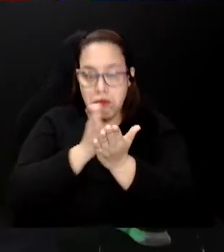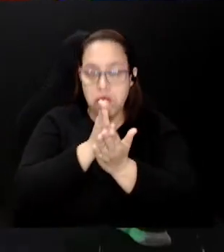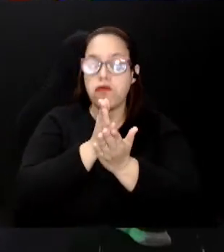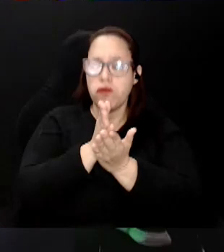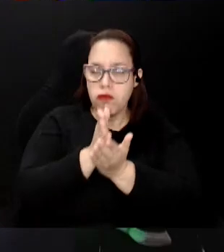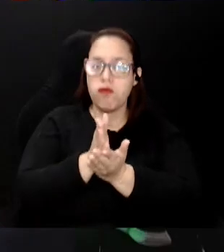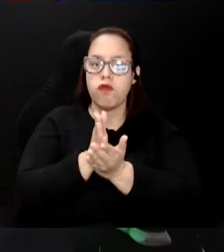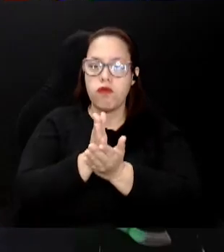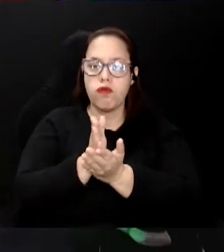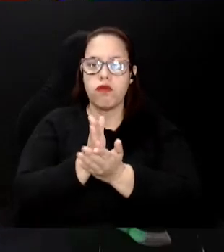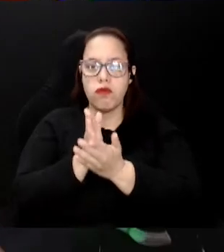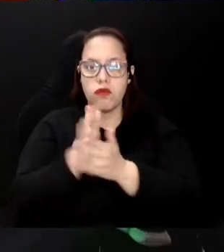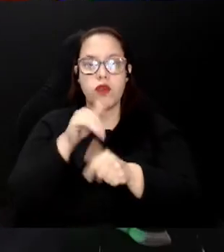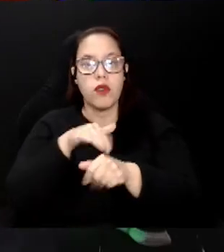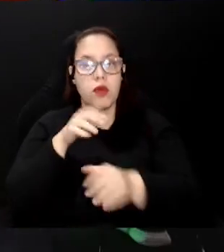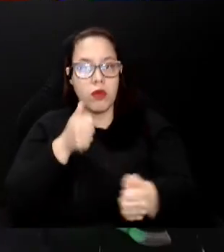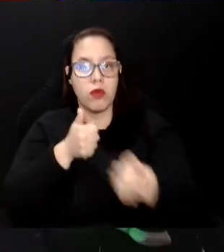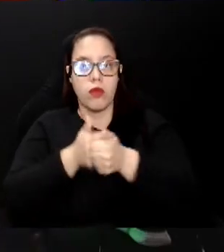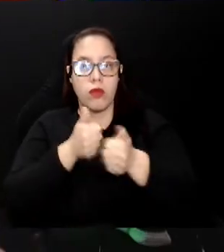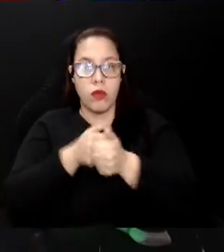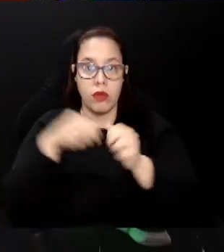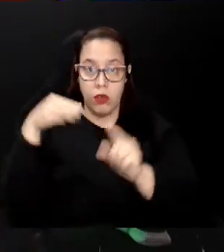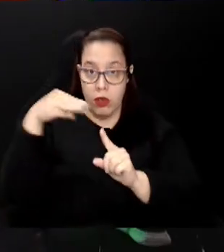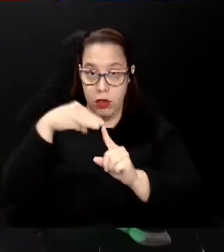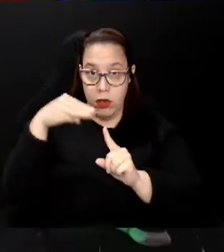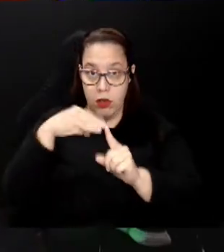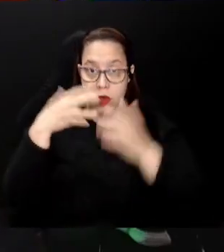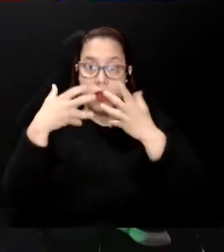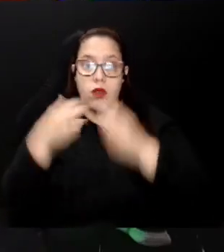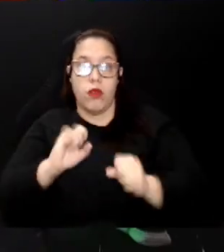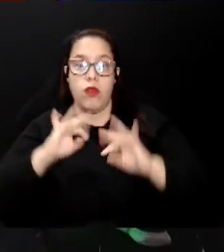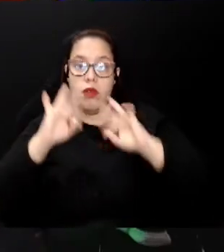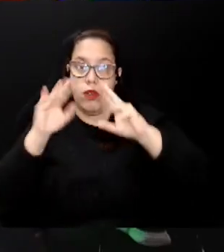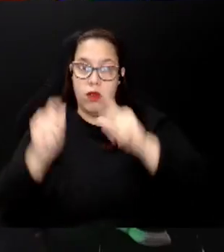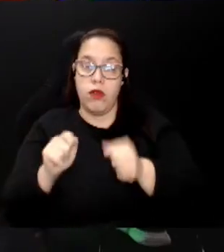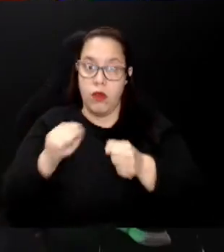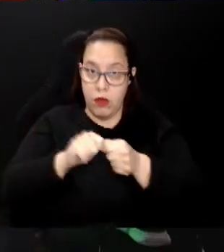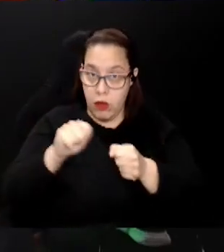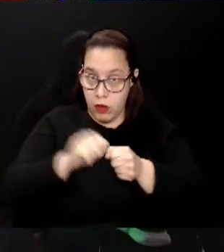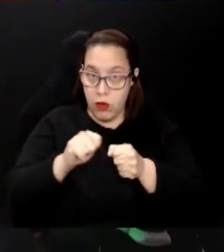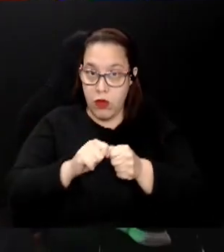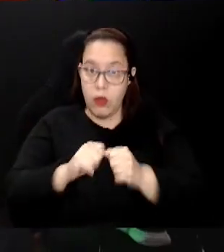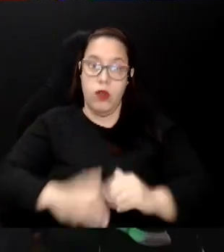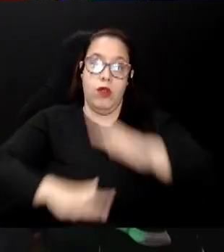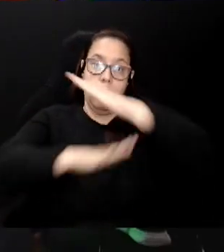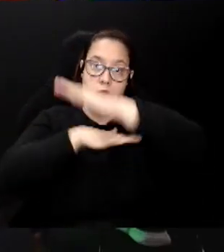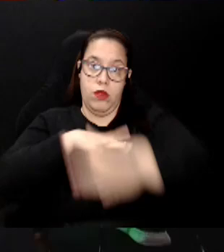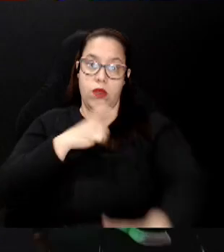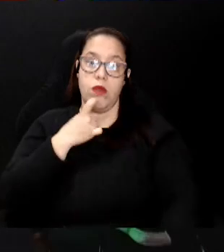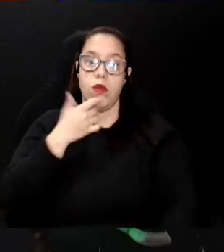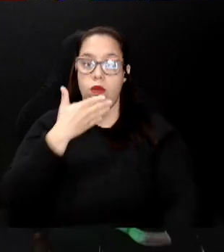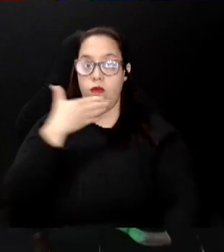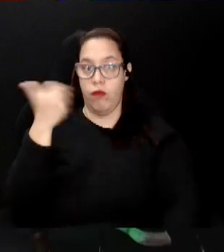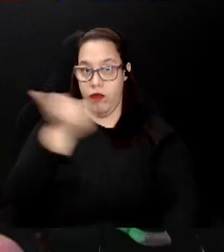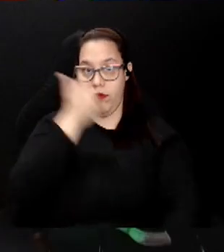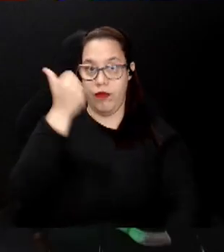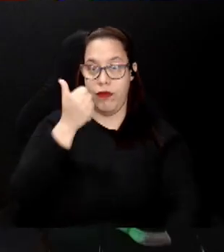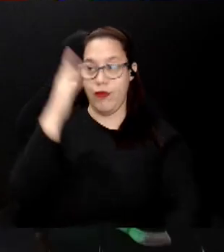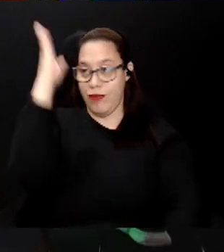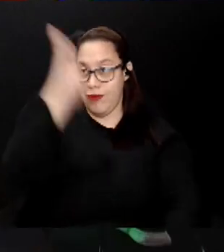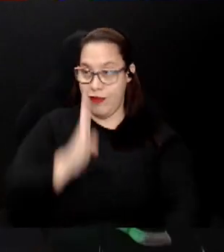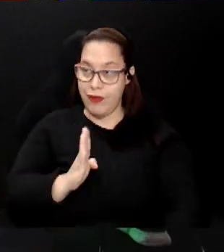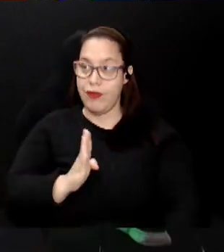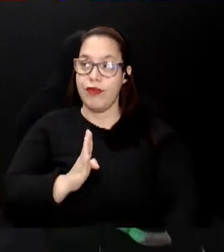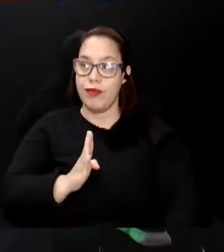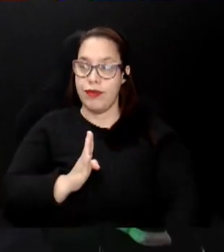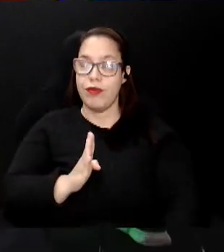mais perto de uma meta que foi assumida por todos, de fazer da Câmara Municipal de Campinas a melhor Câmara do Brasil. E a gente está